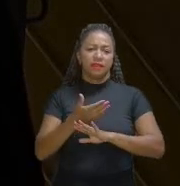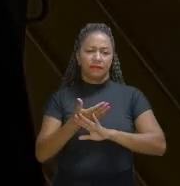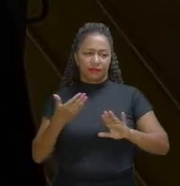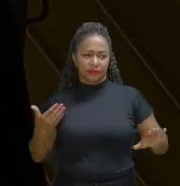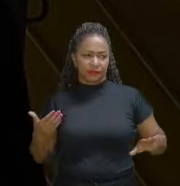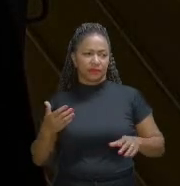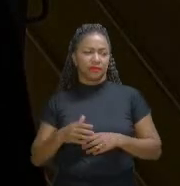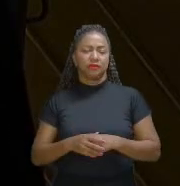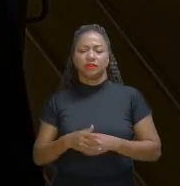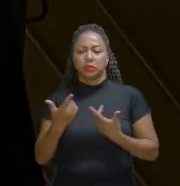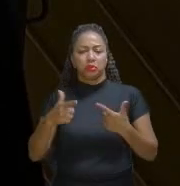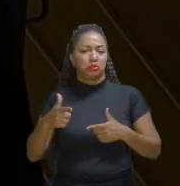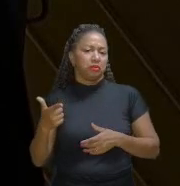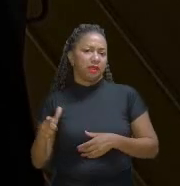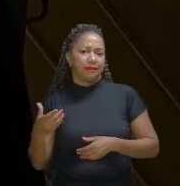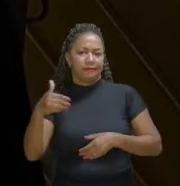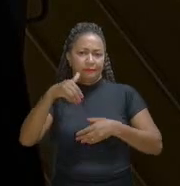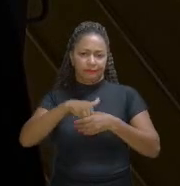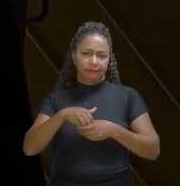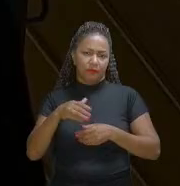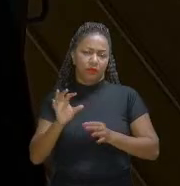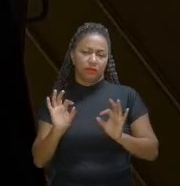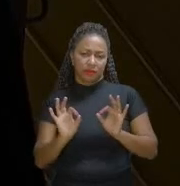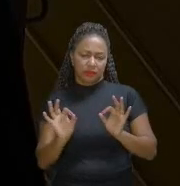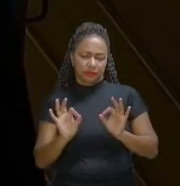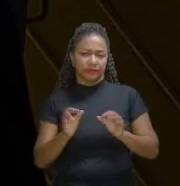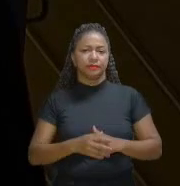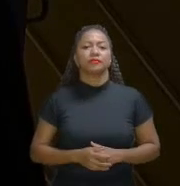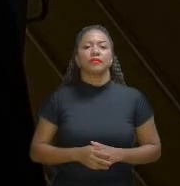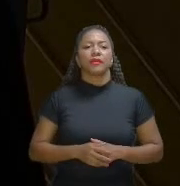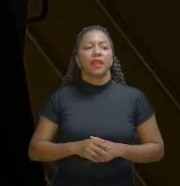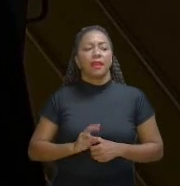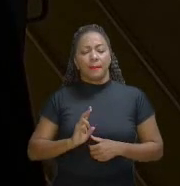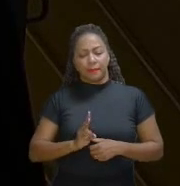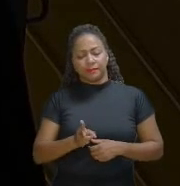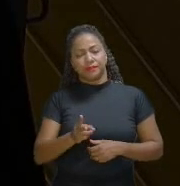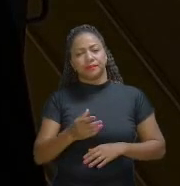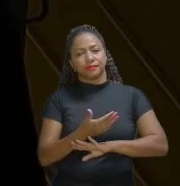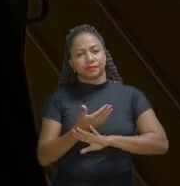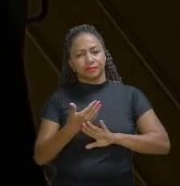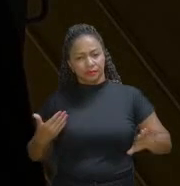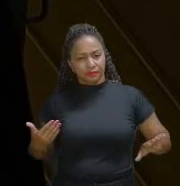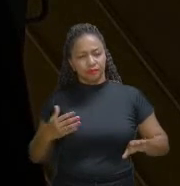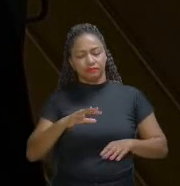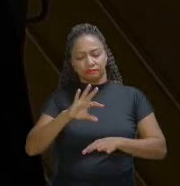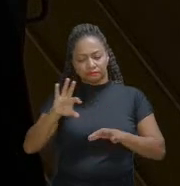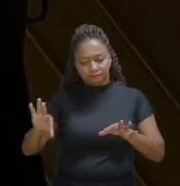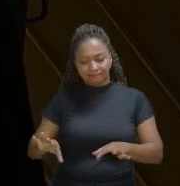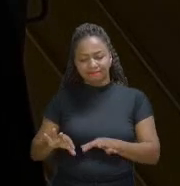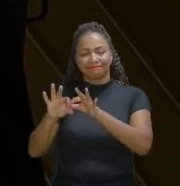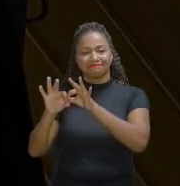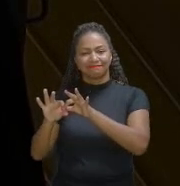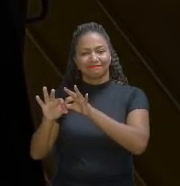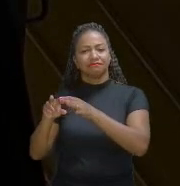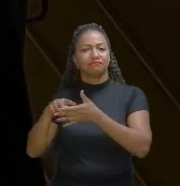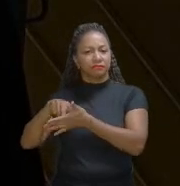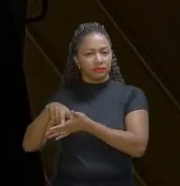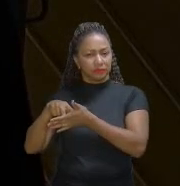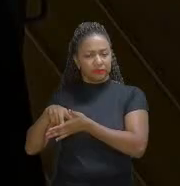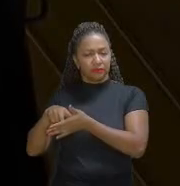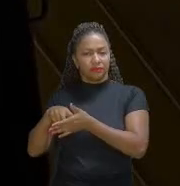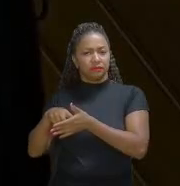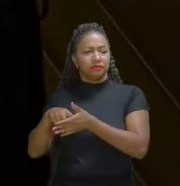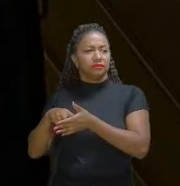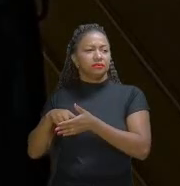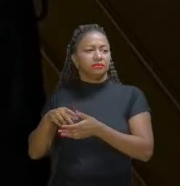tese de inexpressividade. Portanto, mesmo afastando o fundamento relativo ao conluio, mantém-se rígida a conclusão